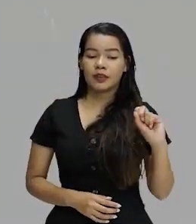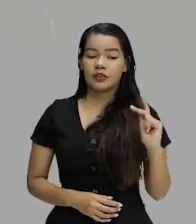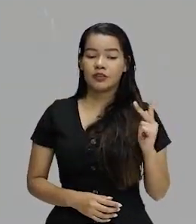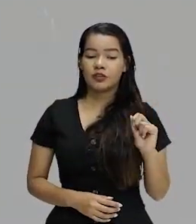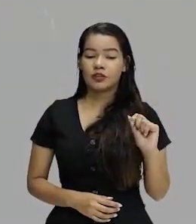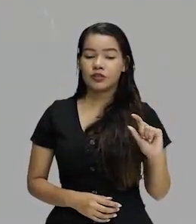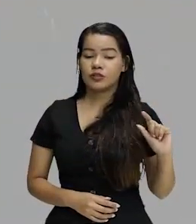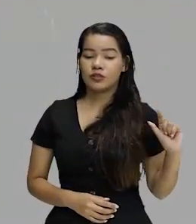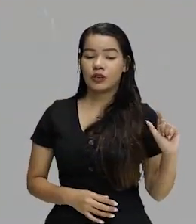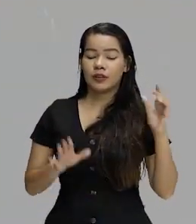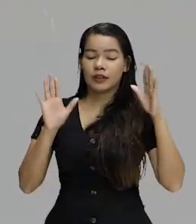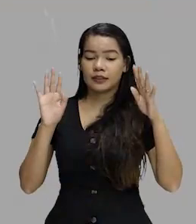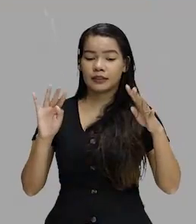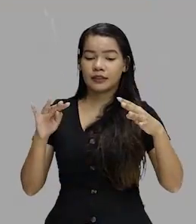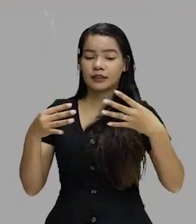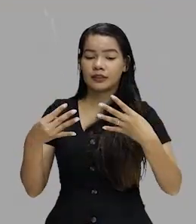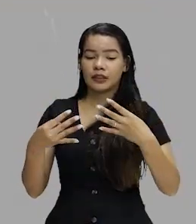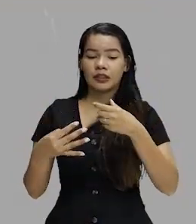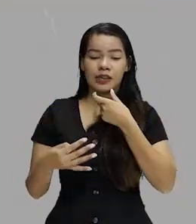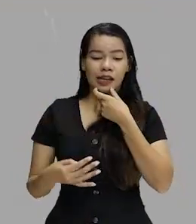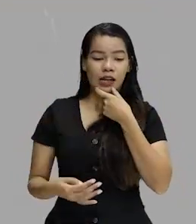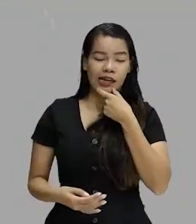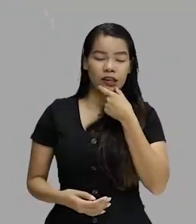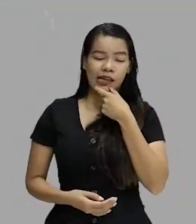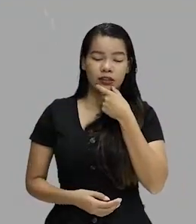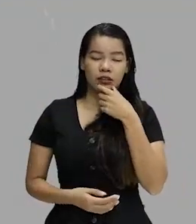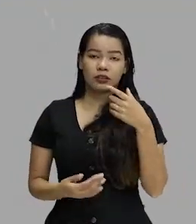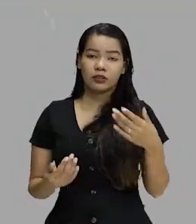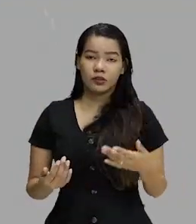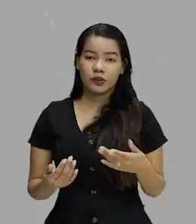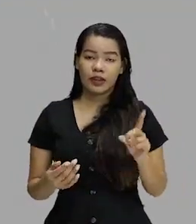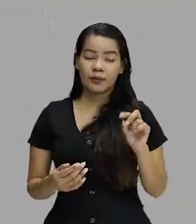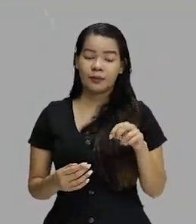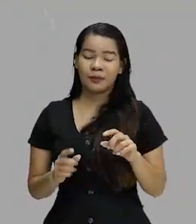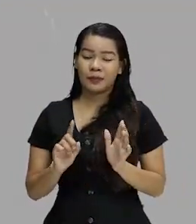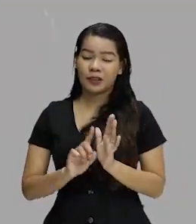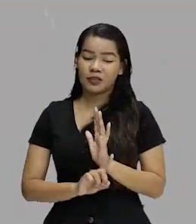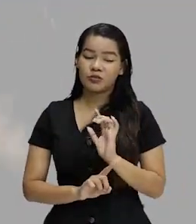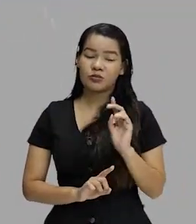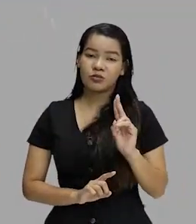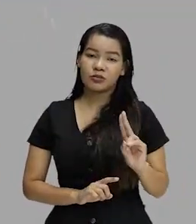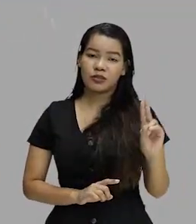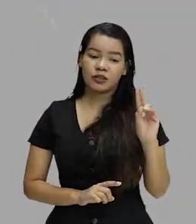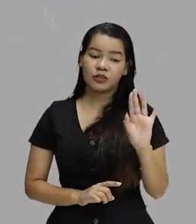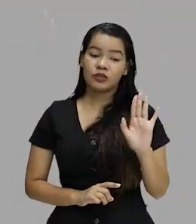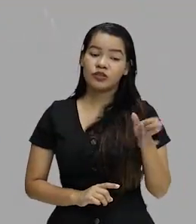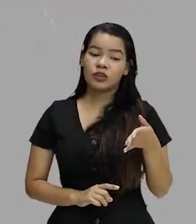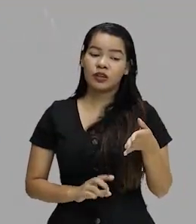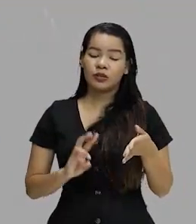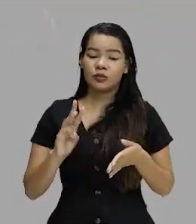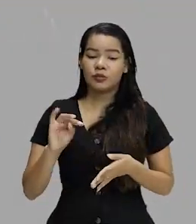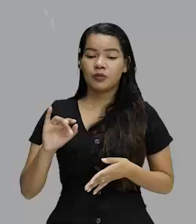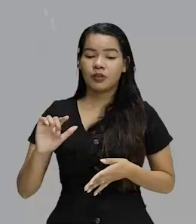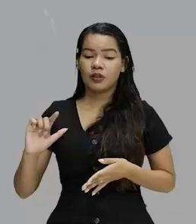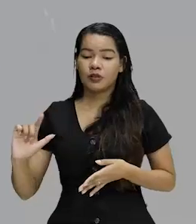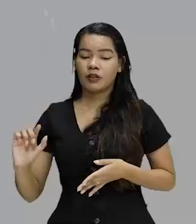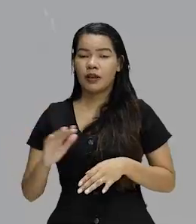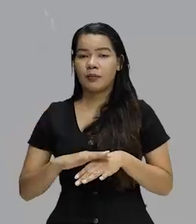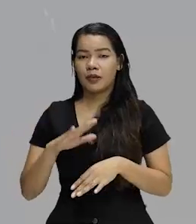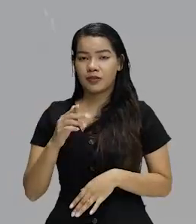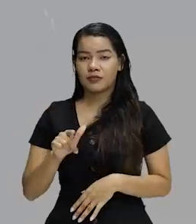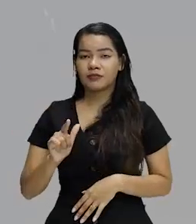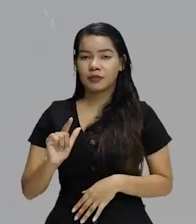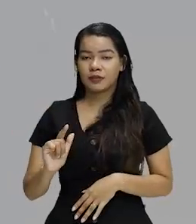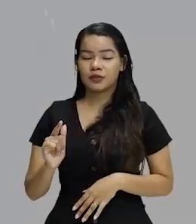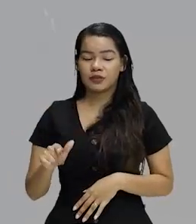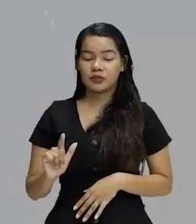aqui, no inglês moderno, é menos utilizado, tá? O will é muito mais recorrente. De toda forma,